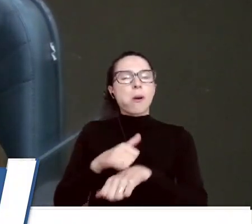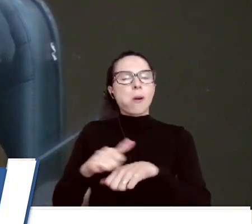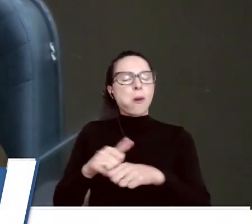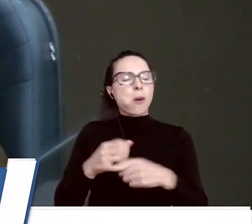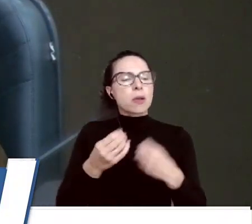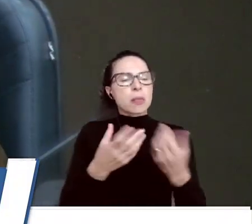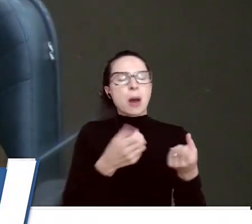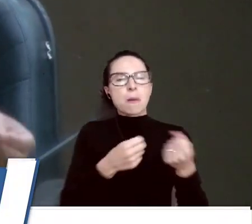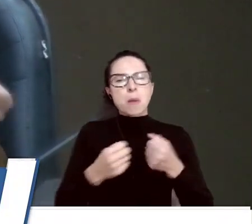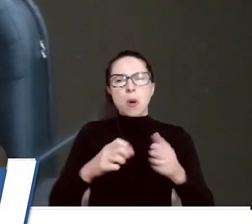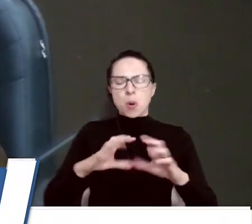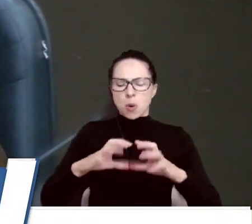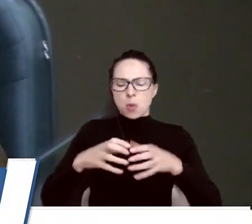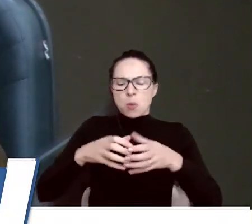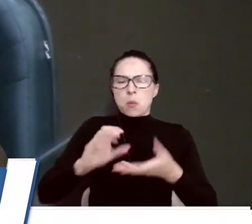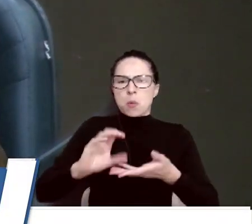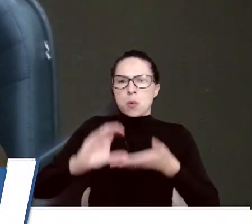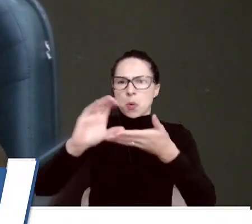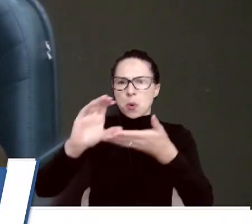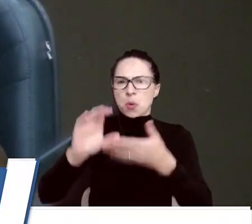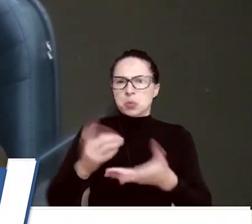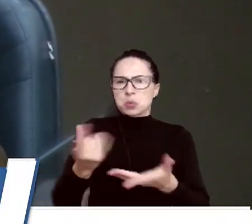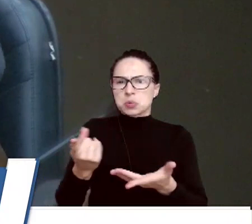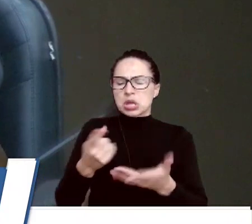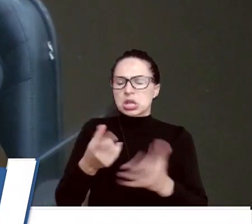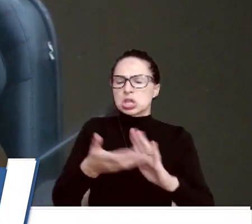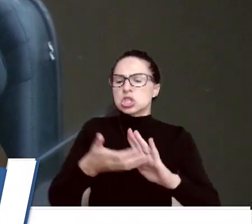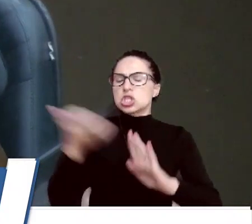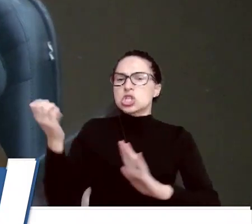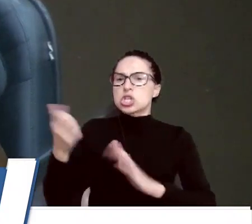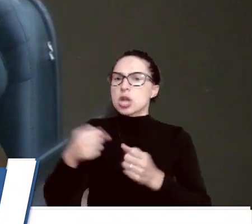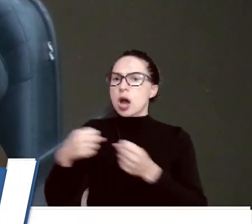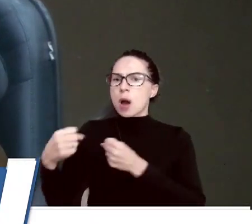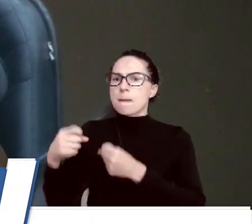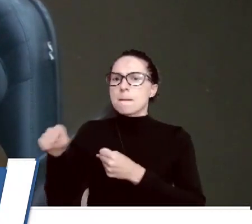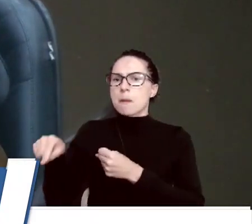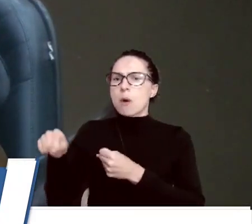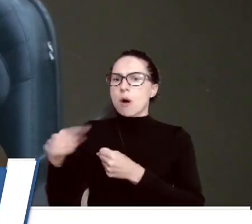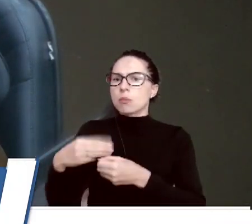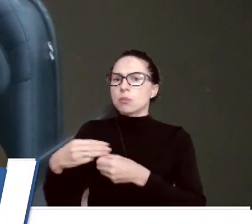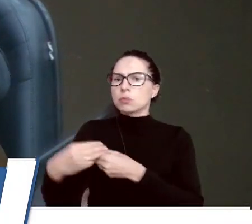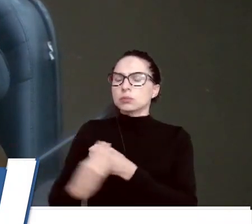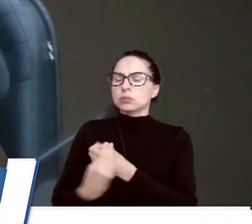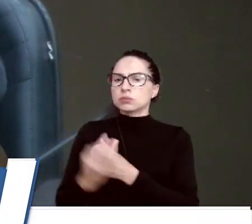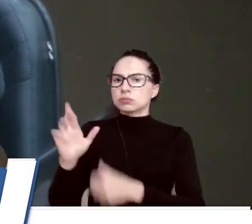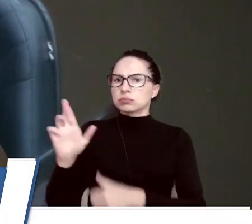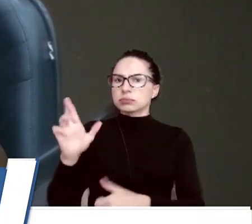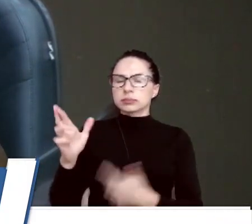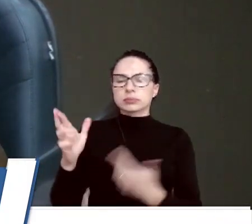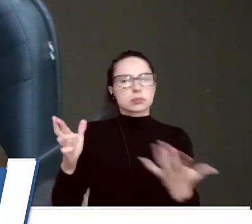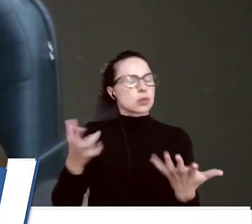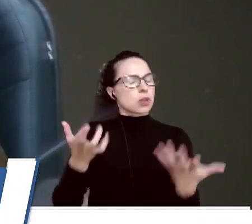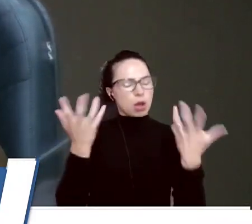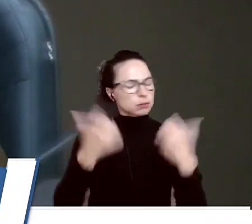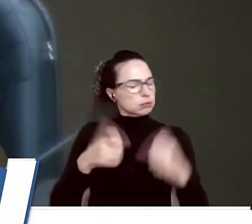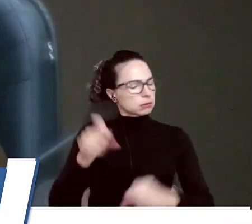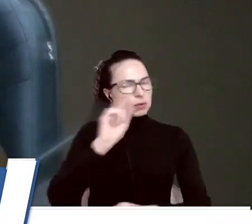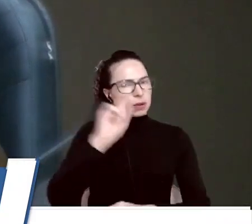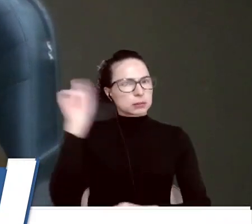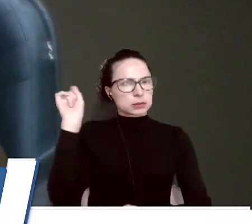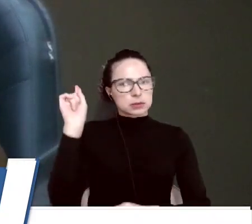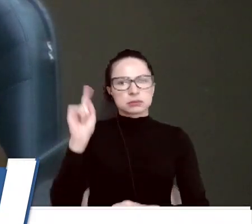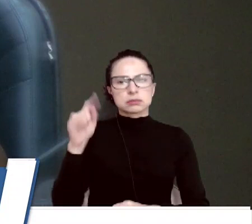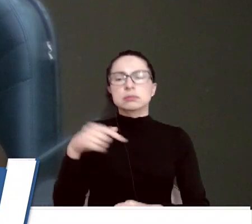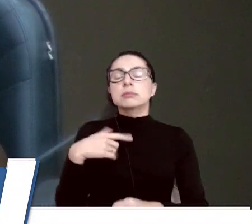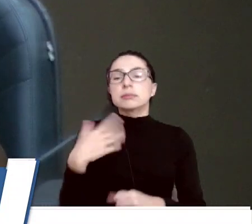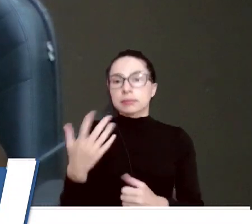conselho deliberativo e tirando o poder do município. Nós não vamos aceitar isso nunca. Então, João,